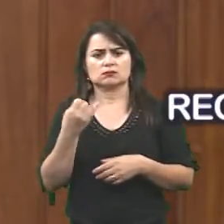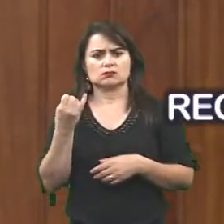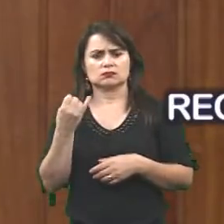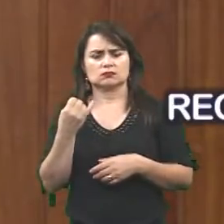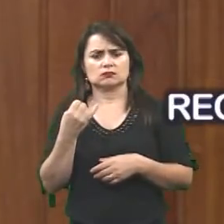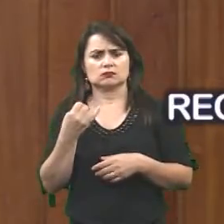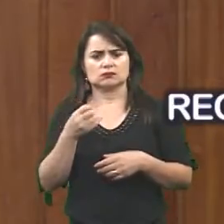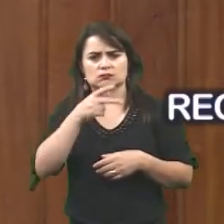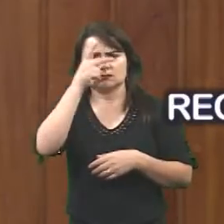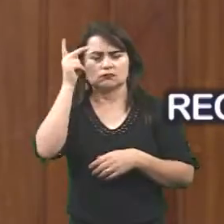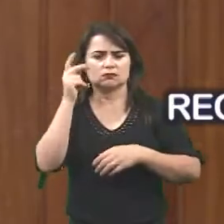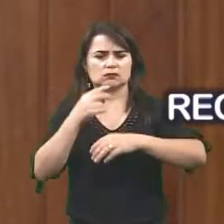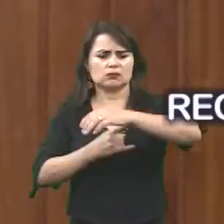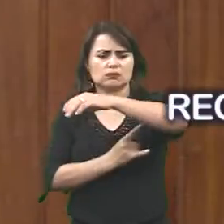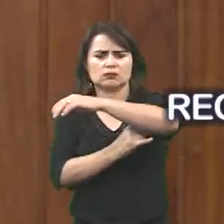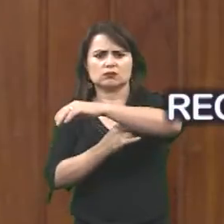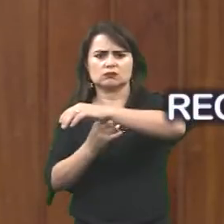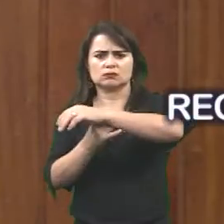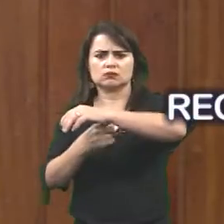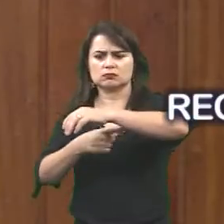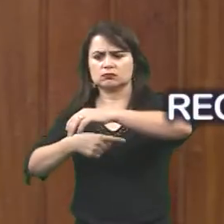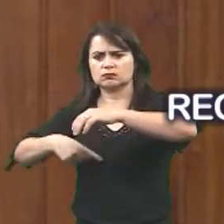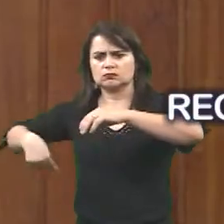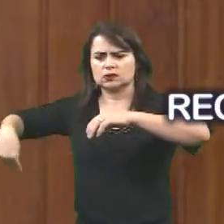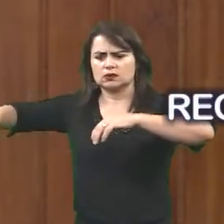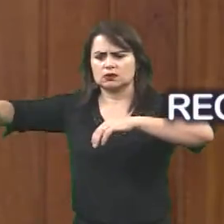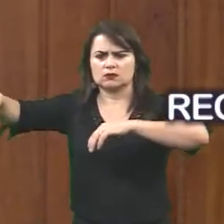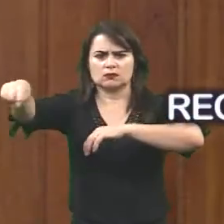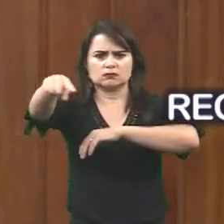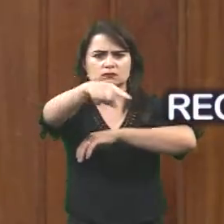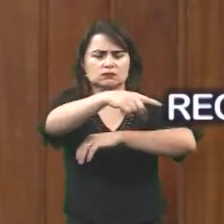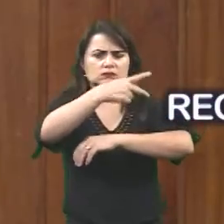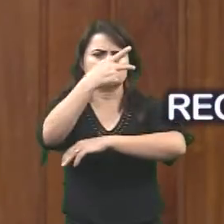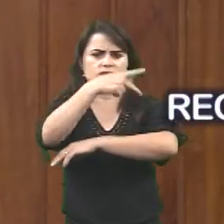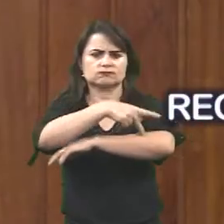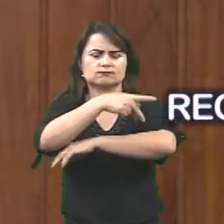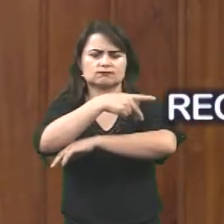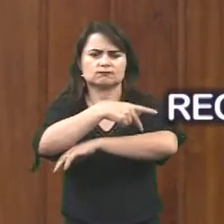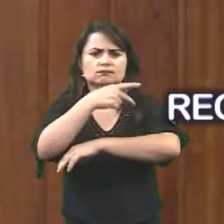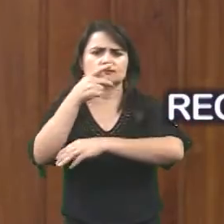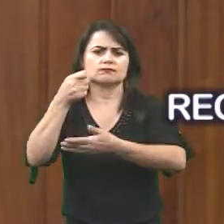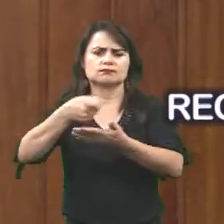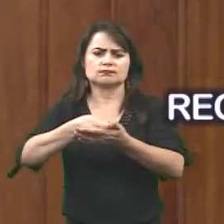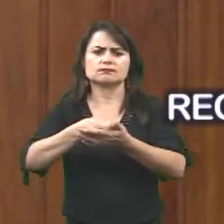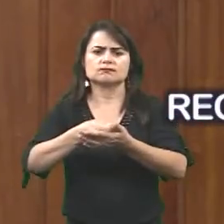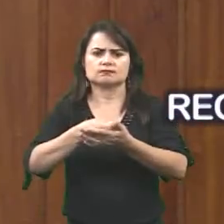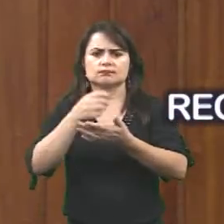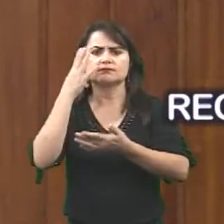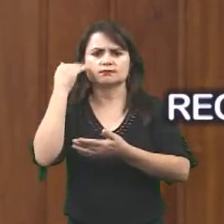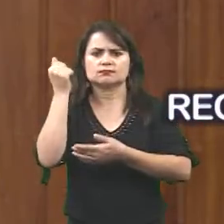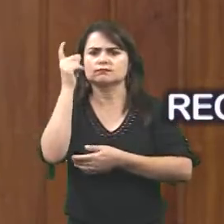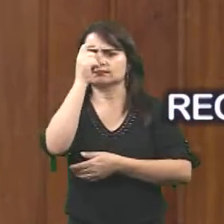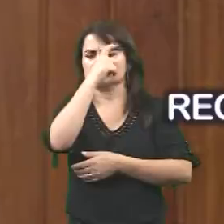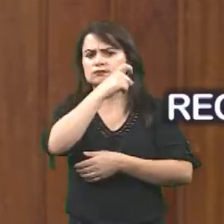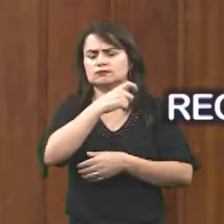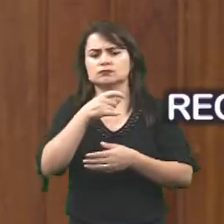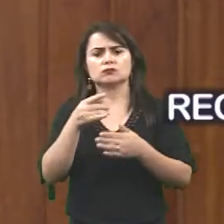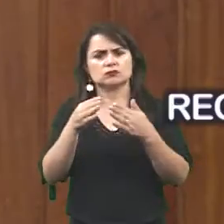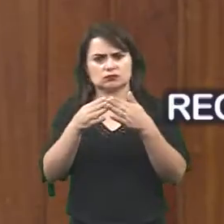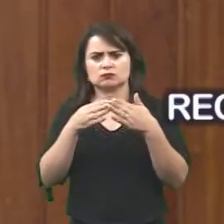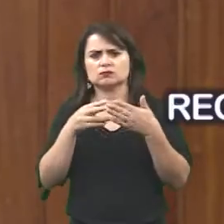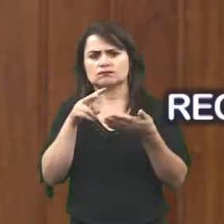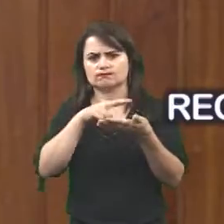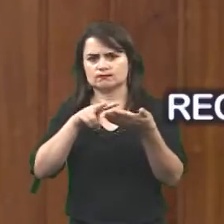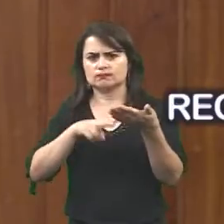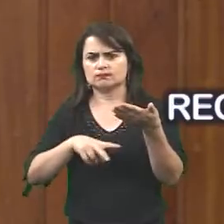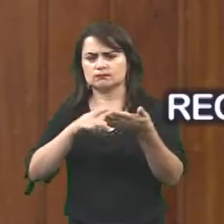km por dia e de volta e vai pagar pedágio é que sabe das dificuldades que estão passando. Então, dê uma olhada com carinho para esse requerimento aí.